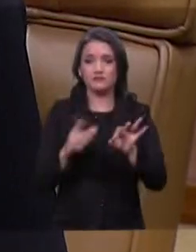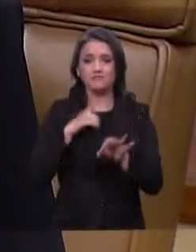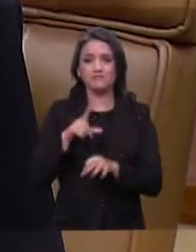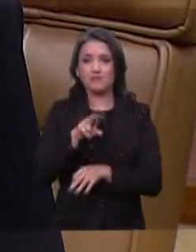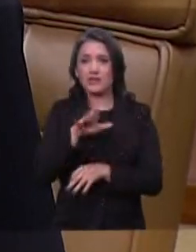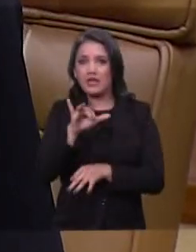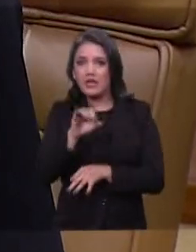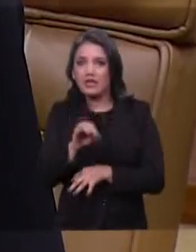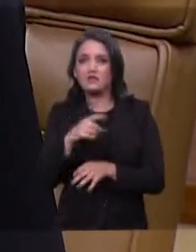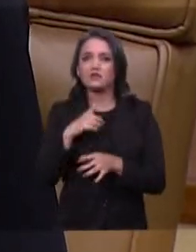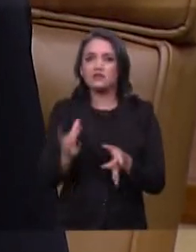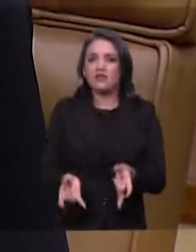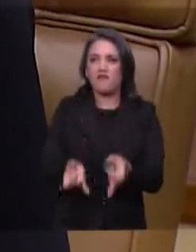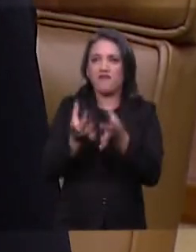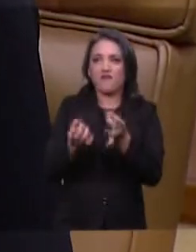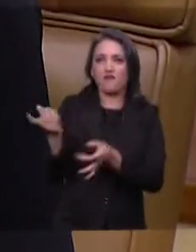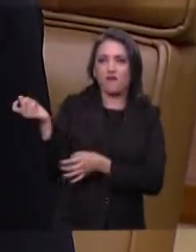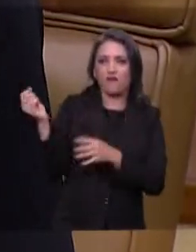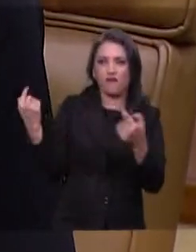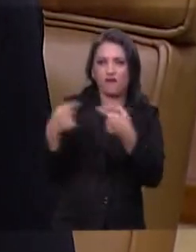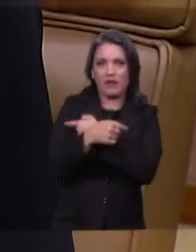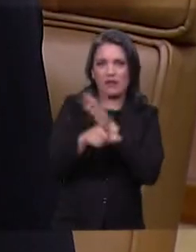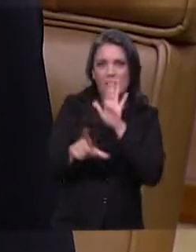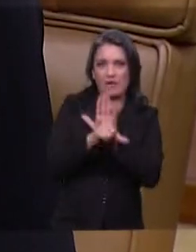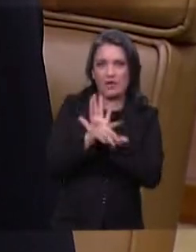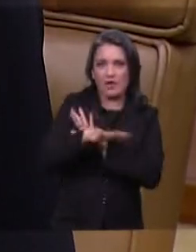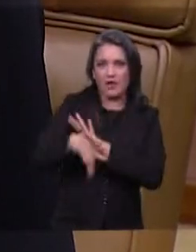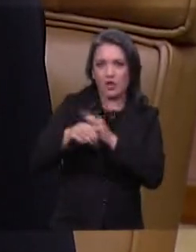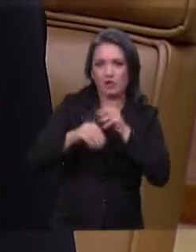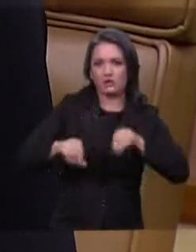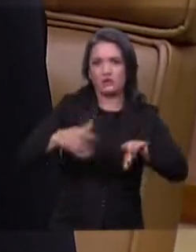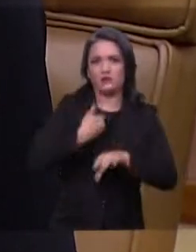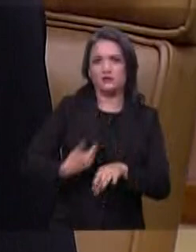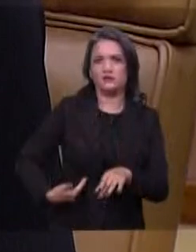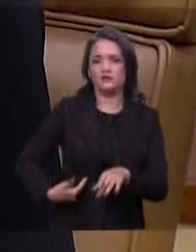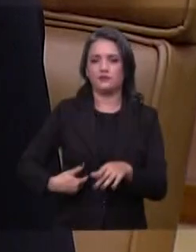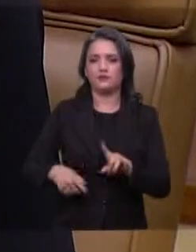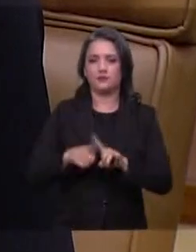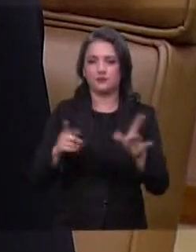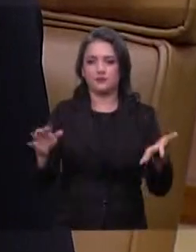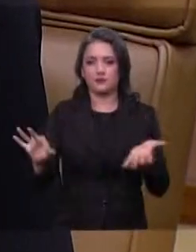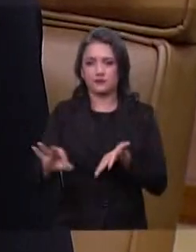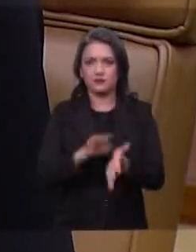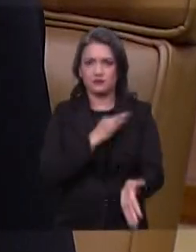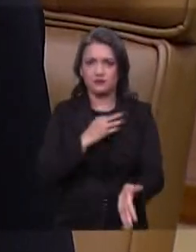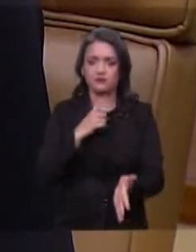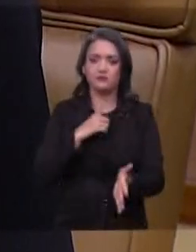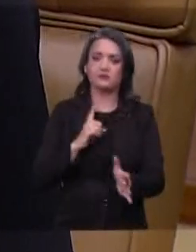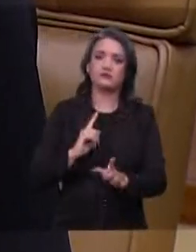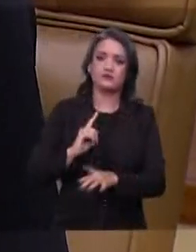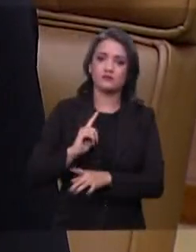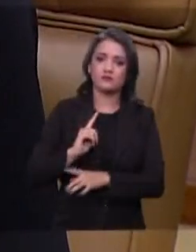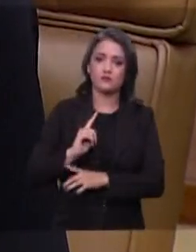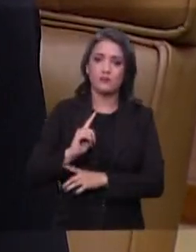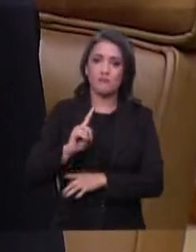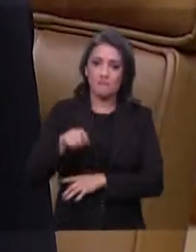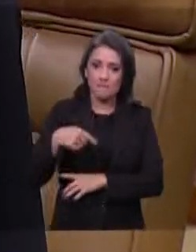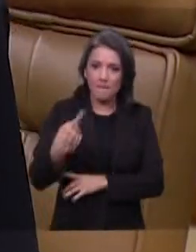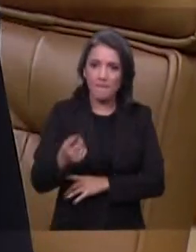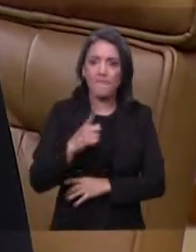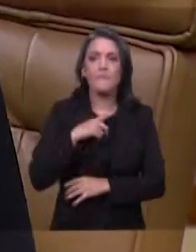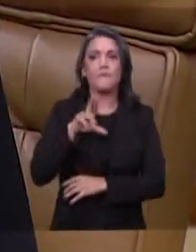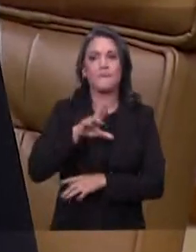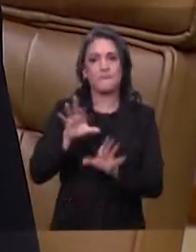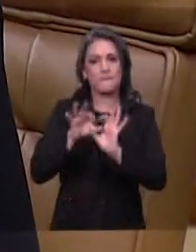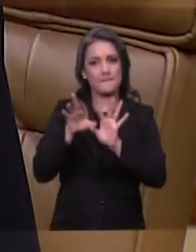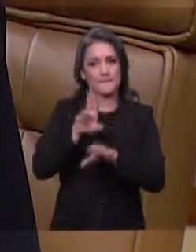riscos de grilagem de terras públicas. A inauguração de matrícula no registro imobiliário com posterior concessão de uso às